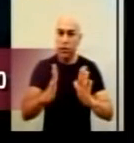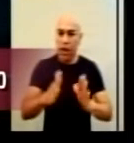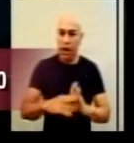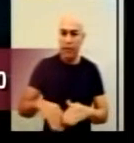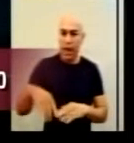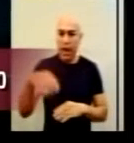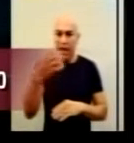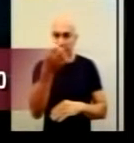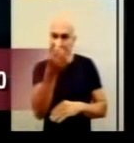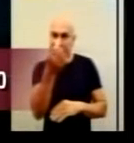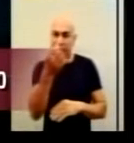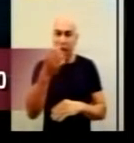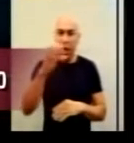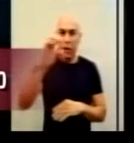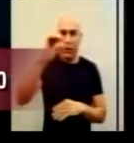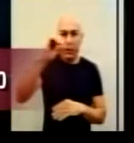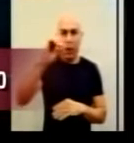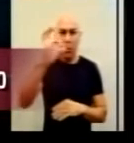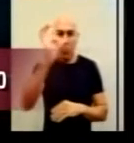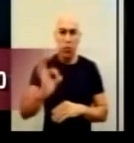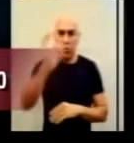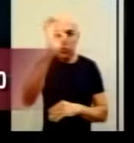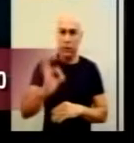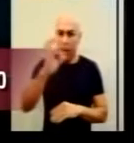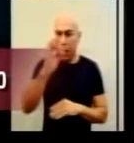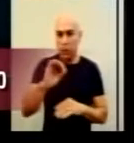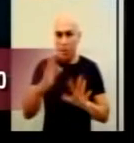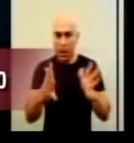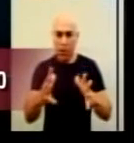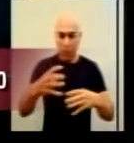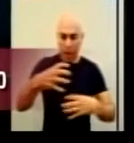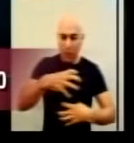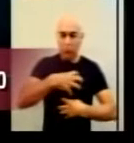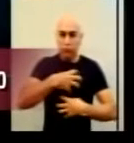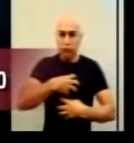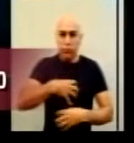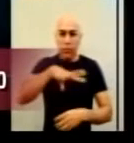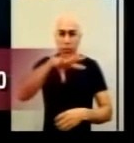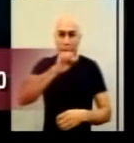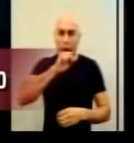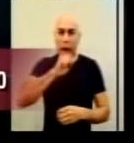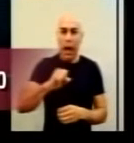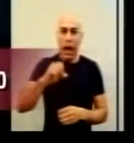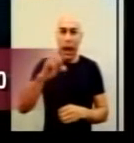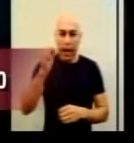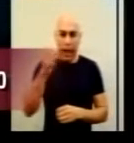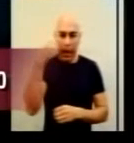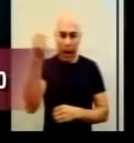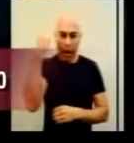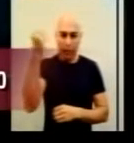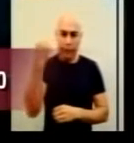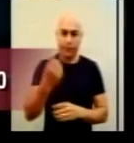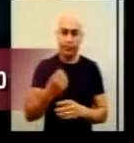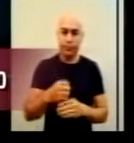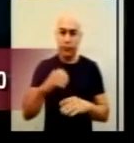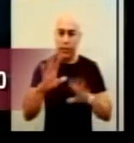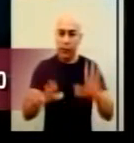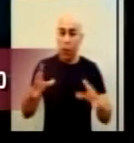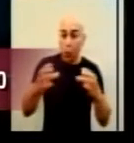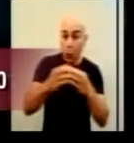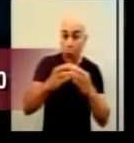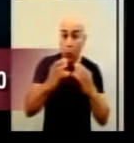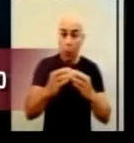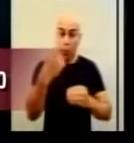60,8%, 61% das pessoas com síndrome grave. O coeficiente de incidência está em